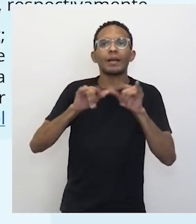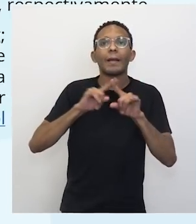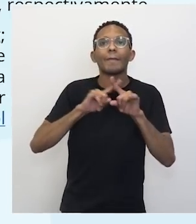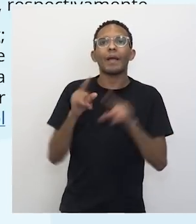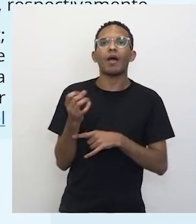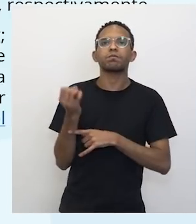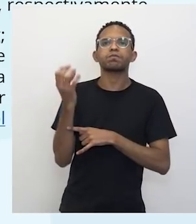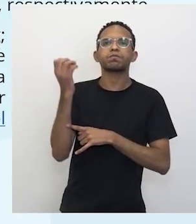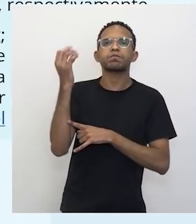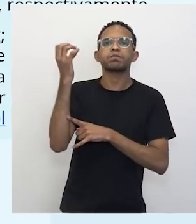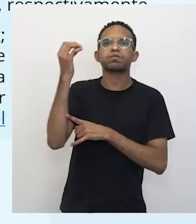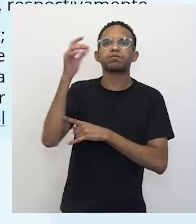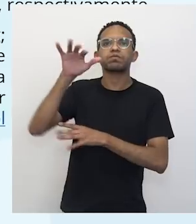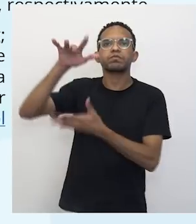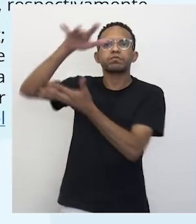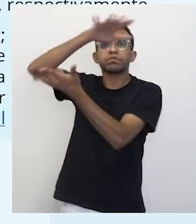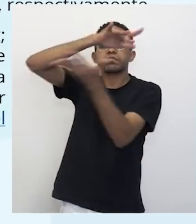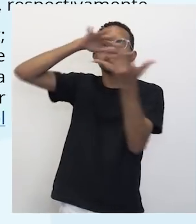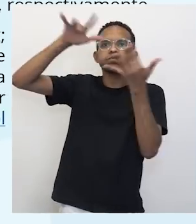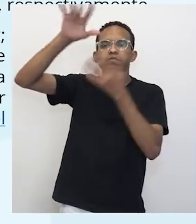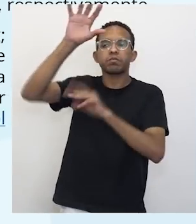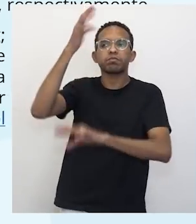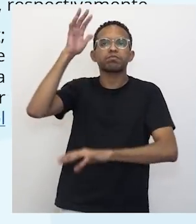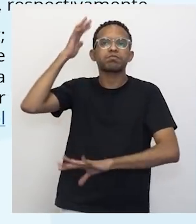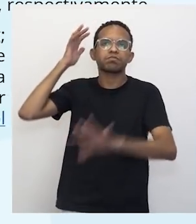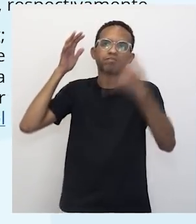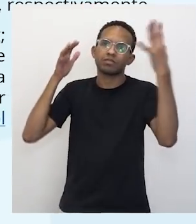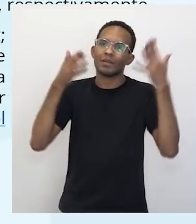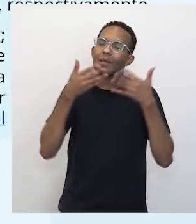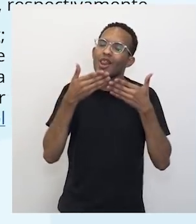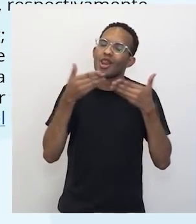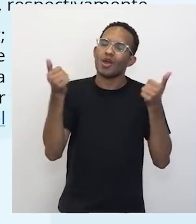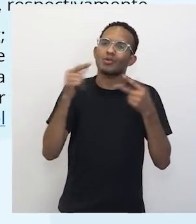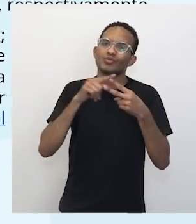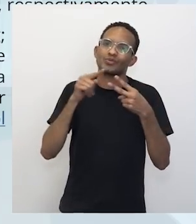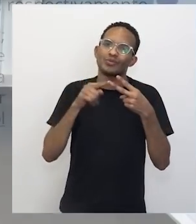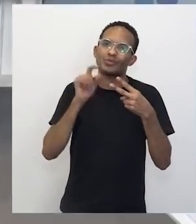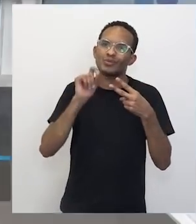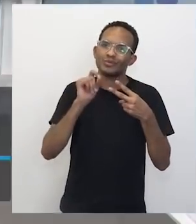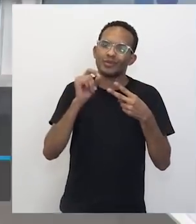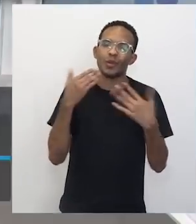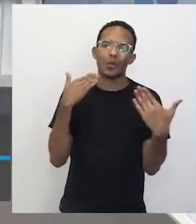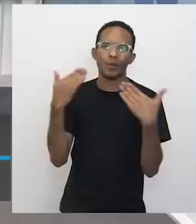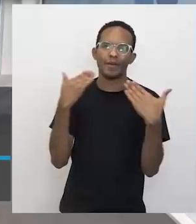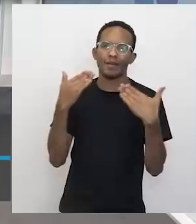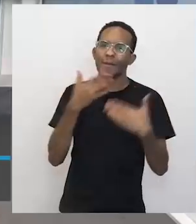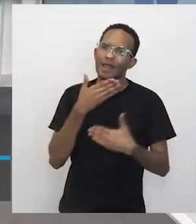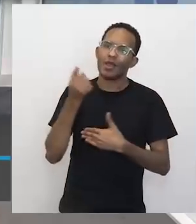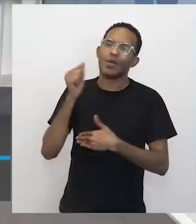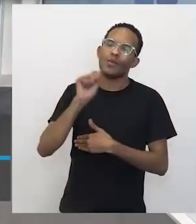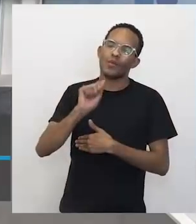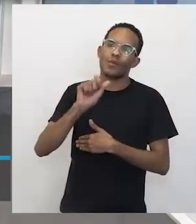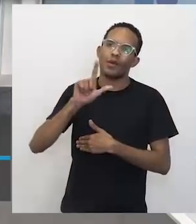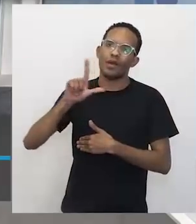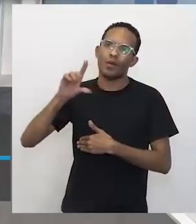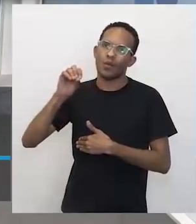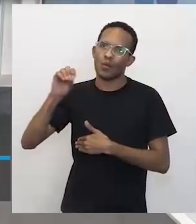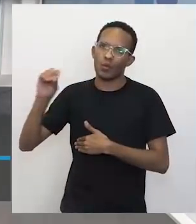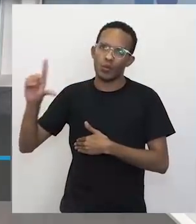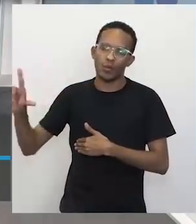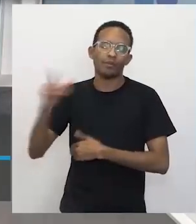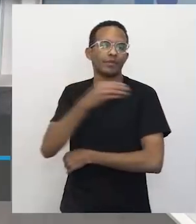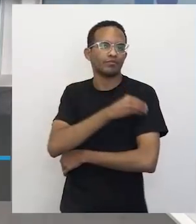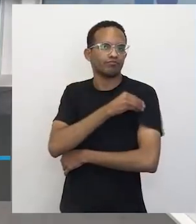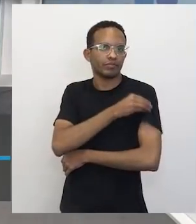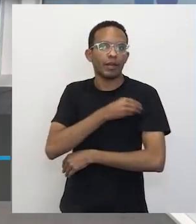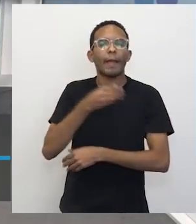poluente? E para o ambiente? O melhor seria, nesses dois casos, né, comparando, seria melhor o álcool, né? Pensando nos